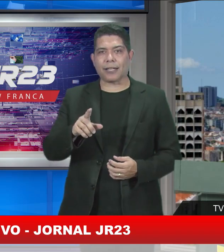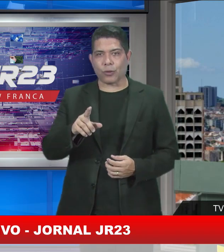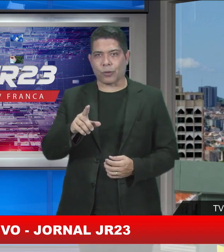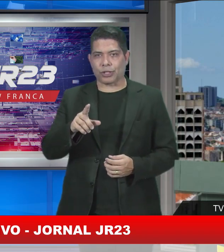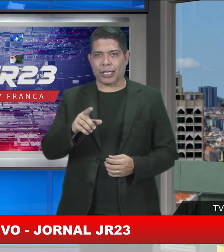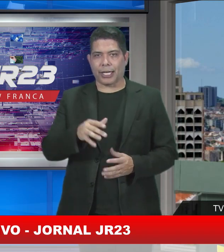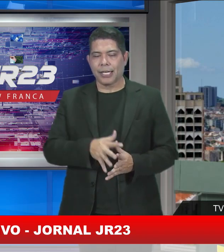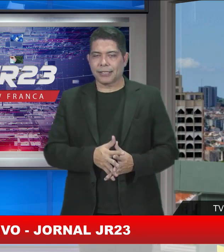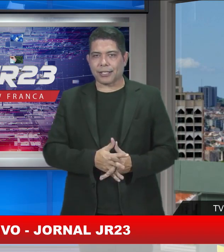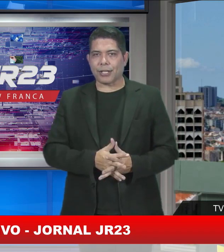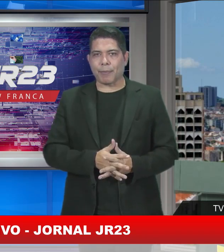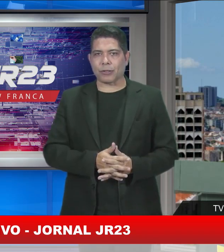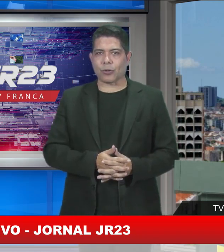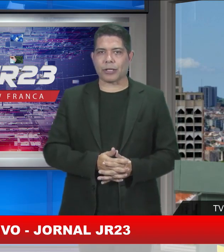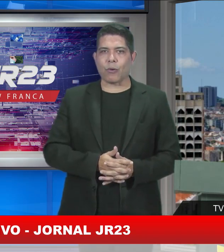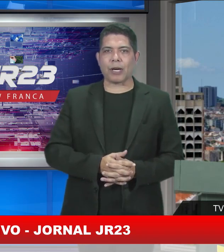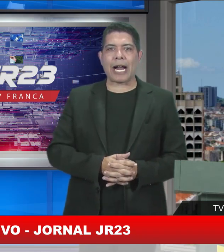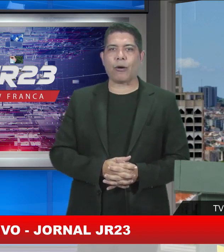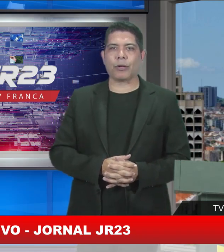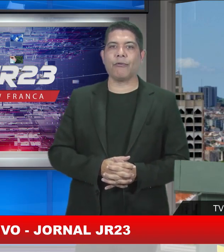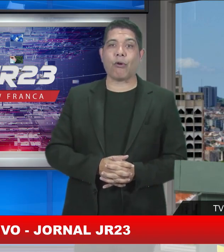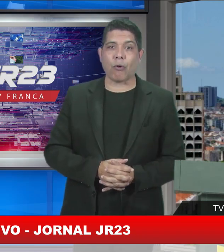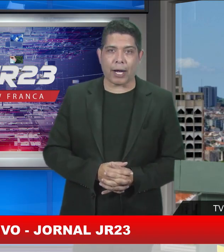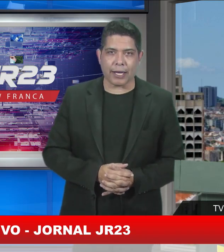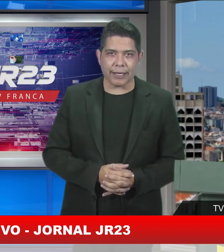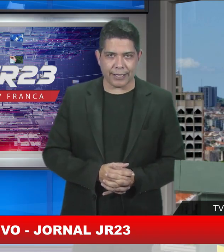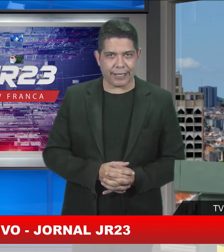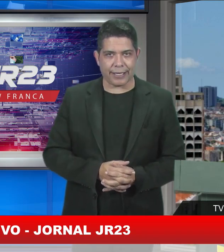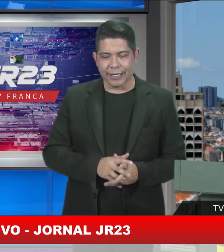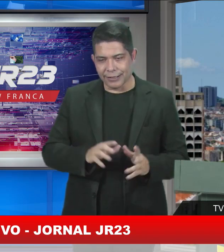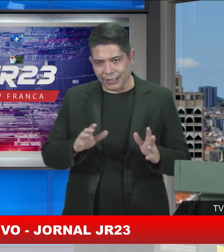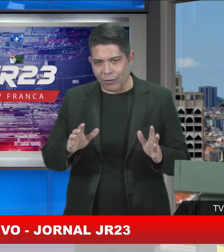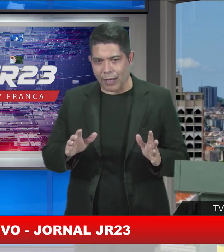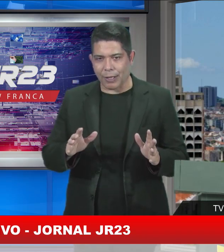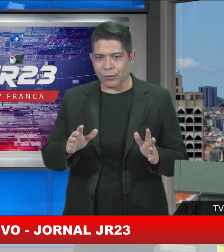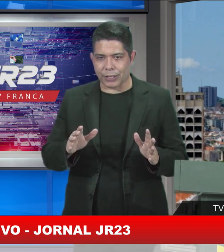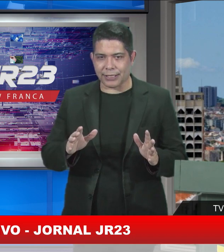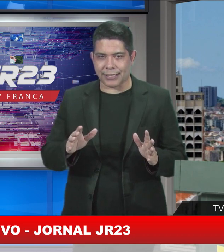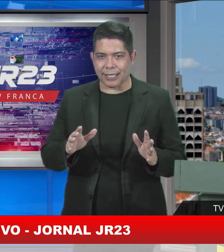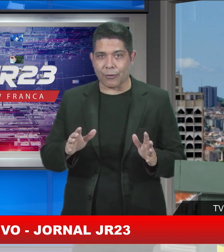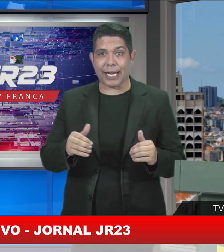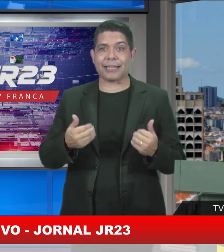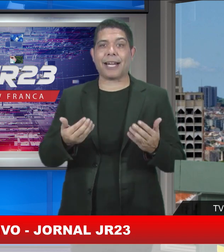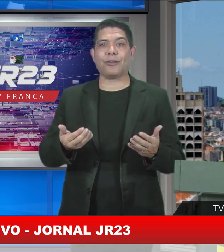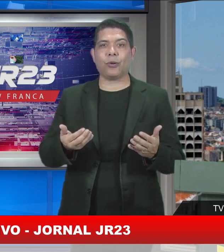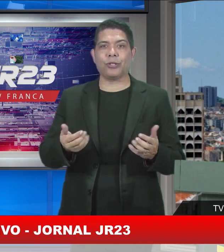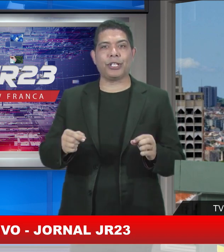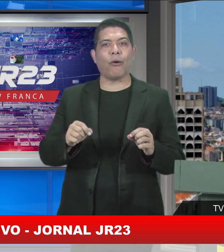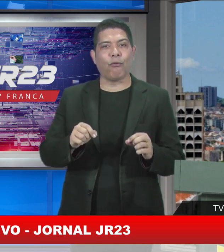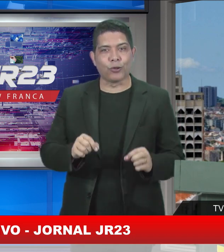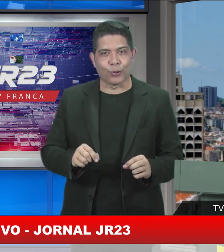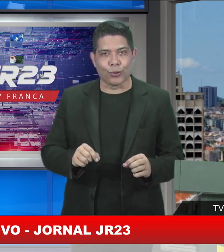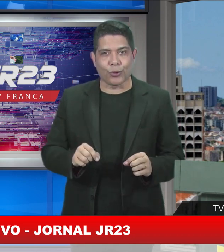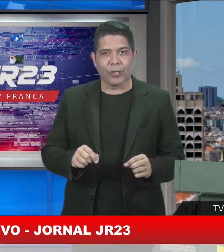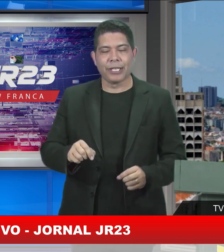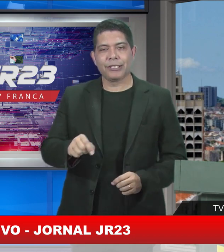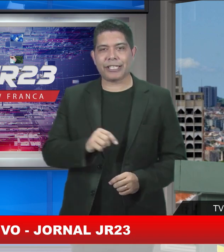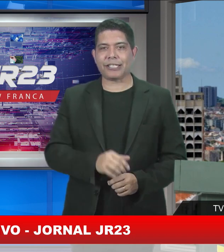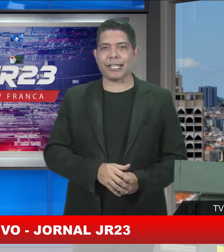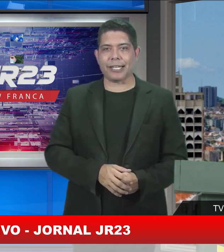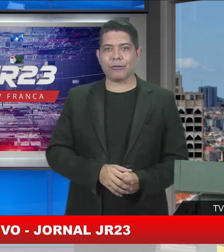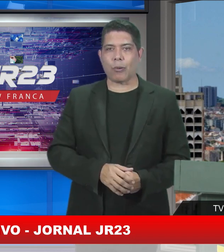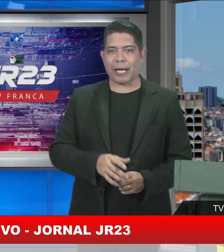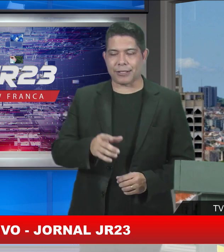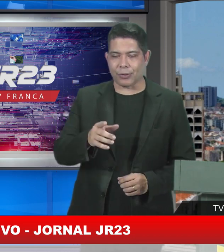Falando em tecnologia, você já pensou ter um carro que voa? É, não é maluquice, não. É a tecnologia, o futuro